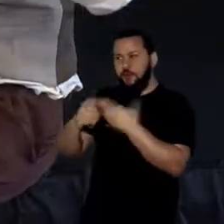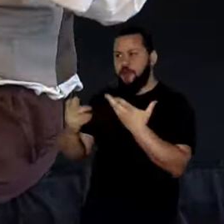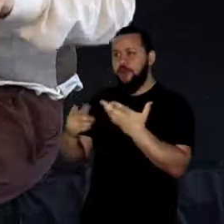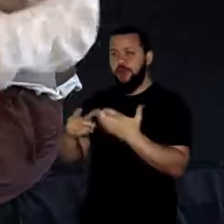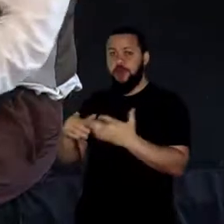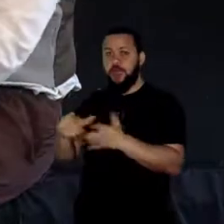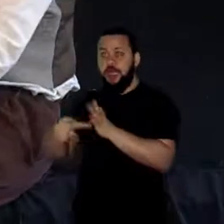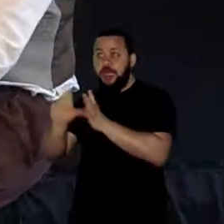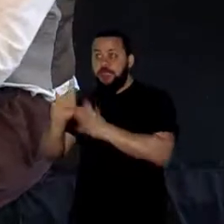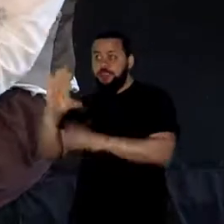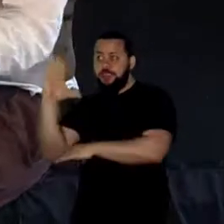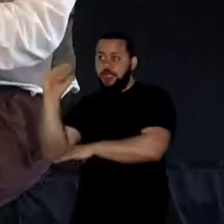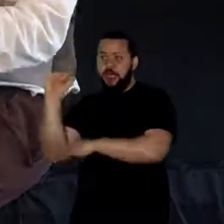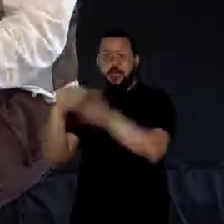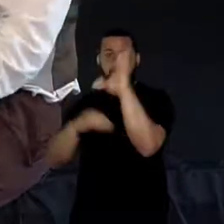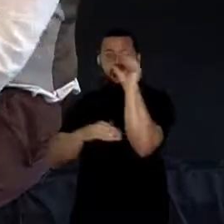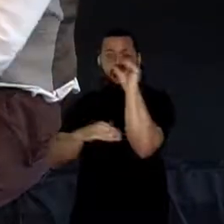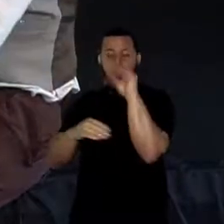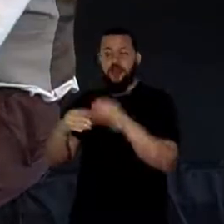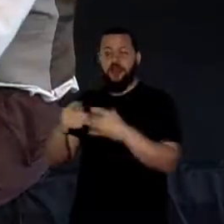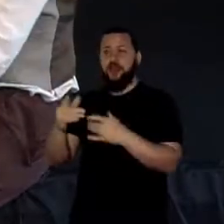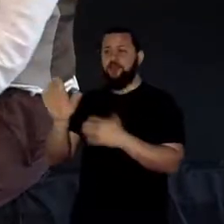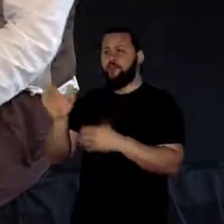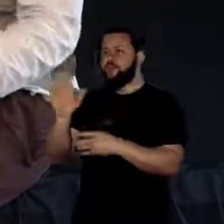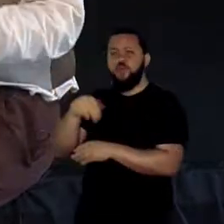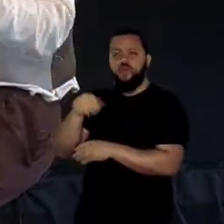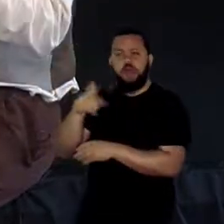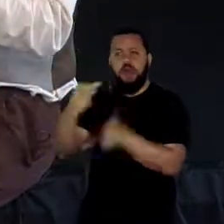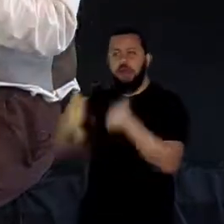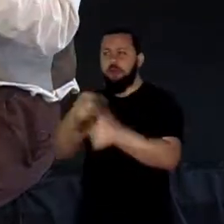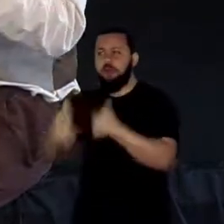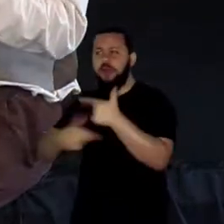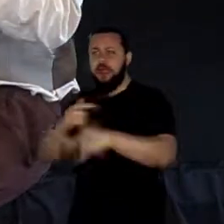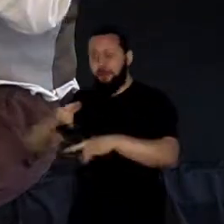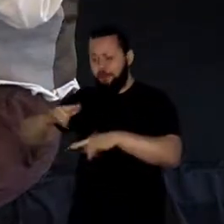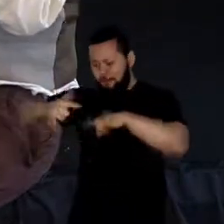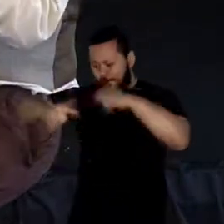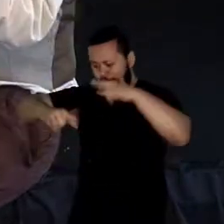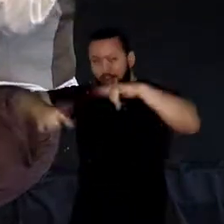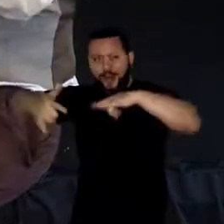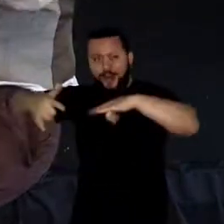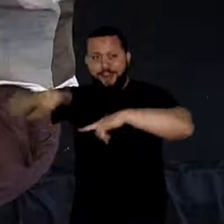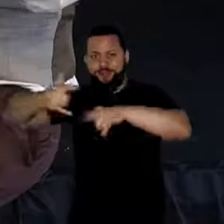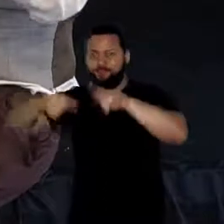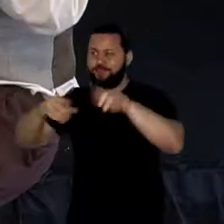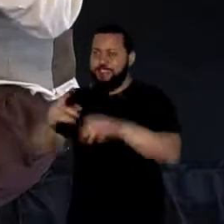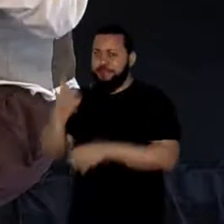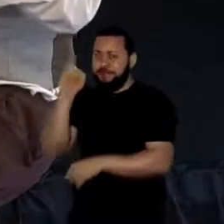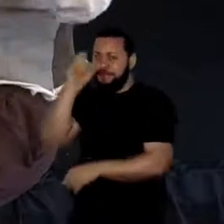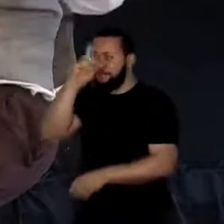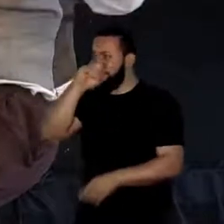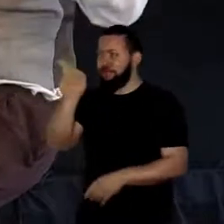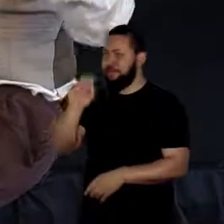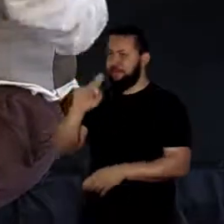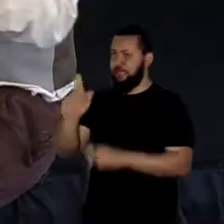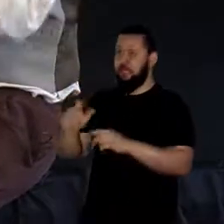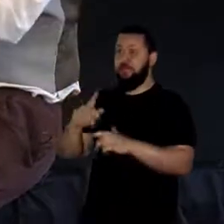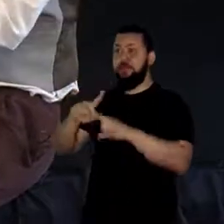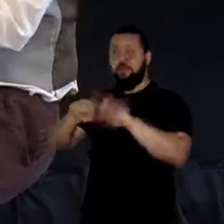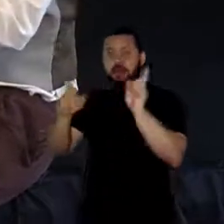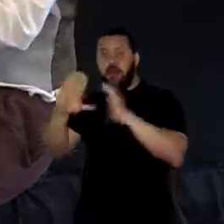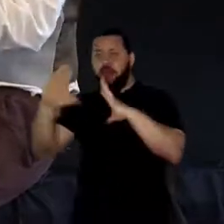Que eu acho bem complicado os fios. Mas a luva eu nunca tinha trabalhado. Eu disse, não, então vamos fazer. Mas fazer uma coisa bem acabada, bem bonitinha, com